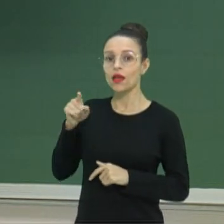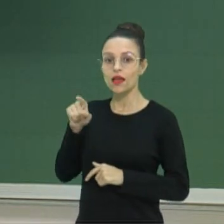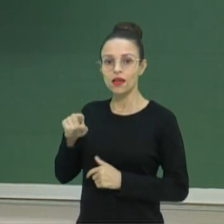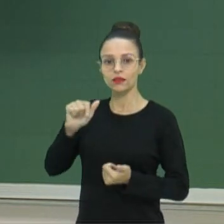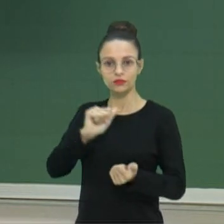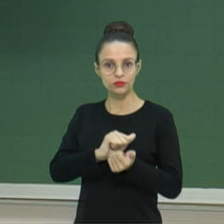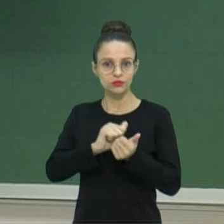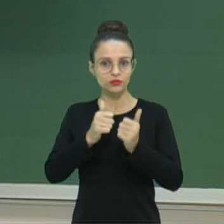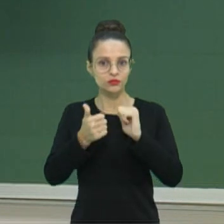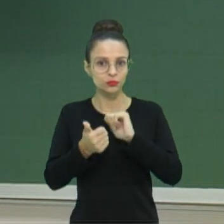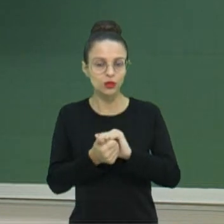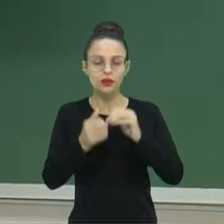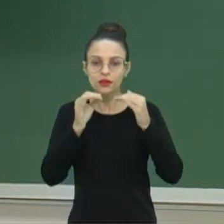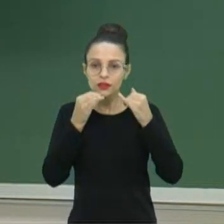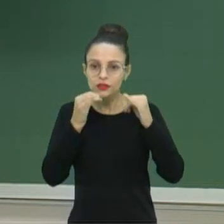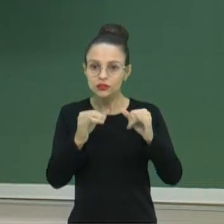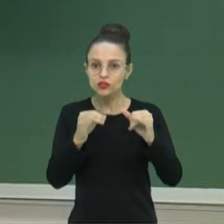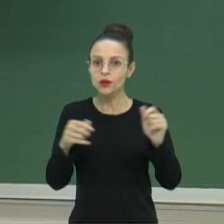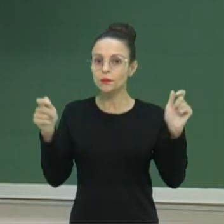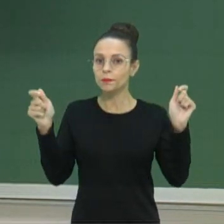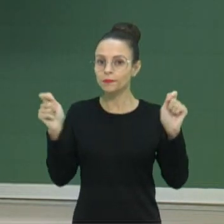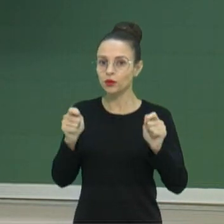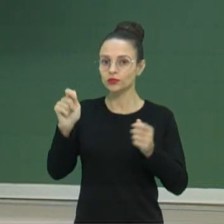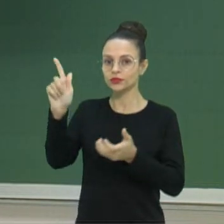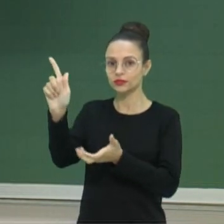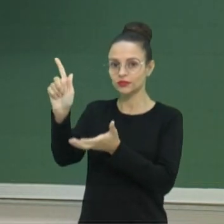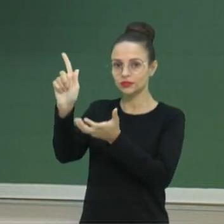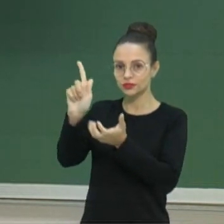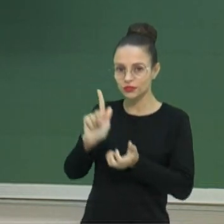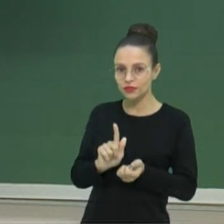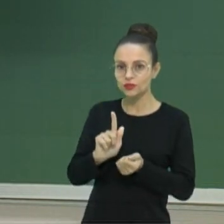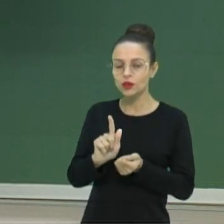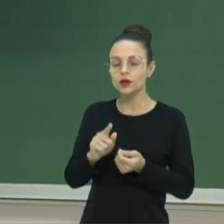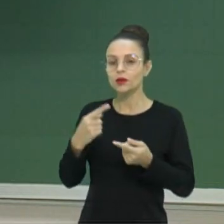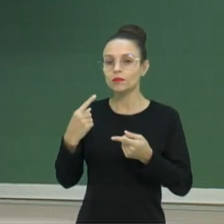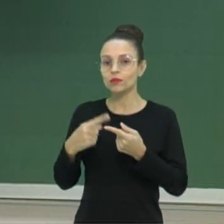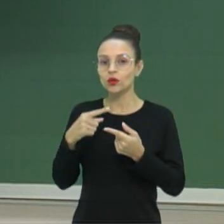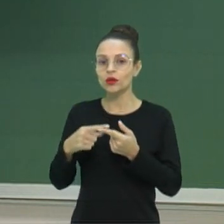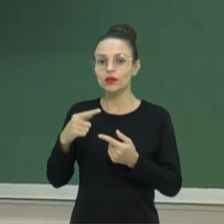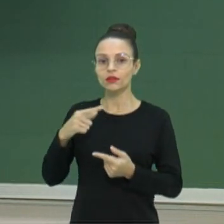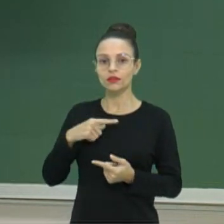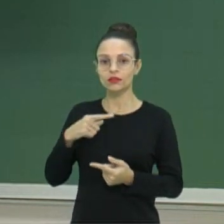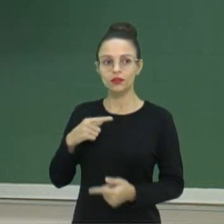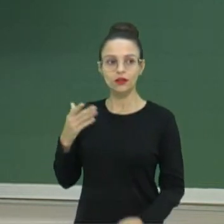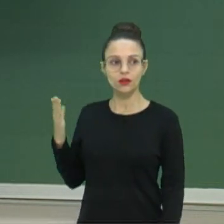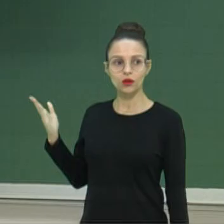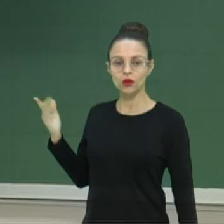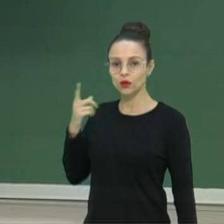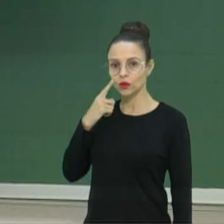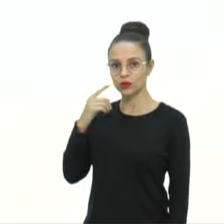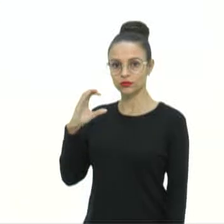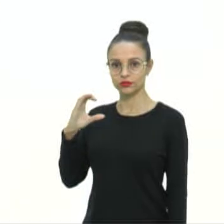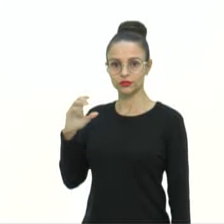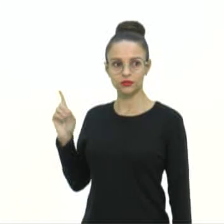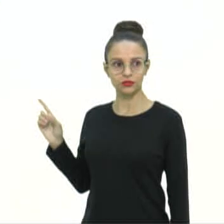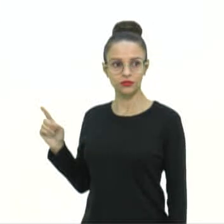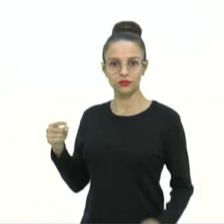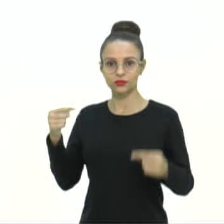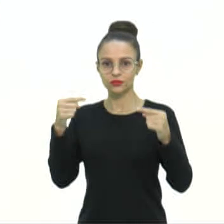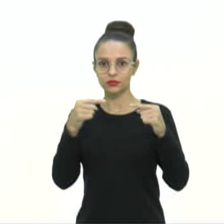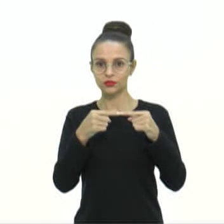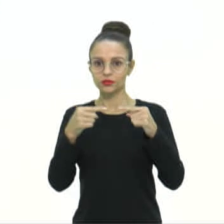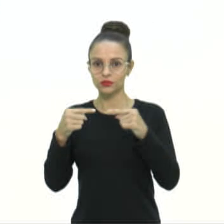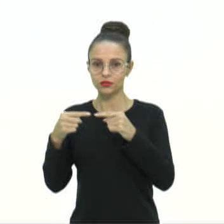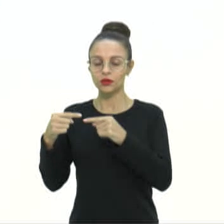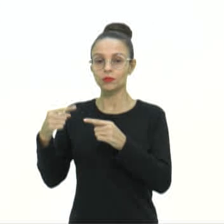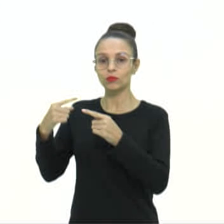energia potencial gravitacional, certo? Que tem justamente a alternativa C. Veja que bate certinho, certo? Porque ele está